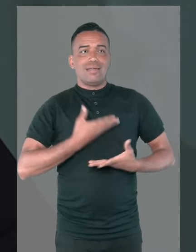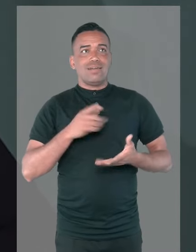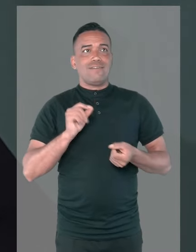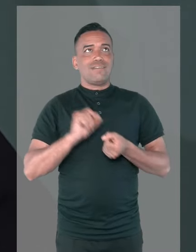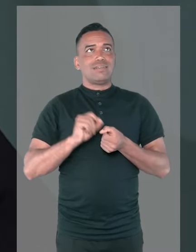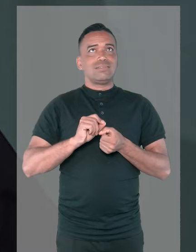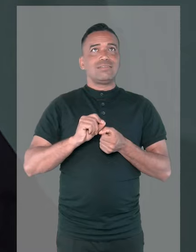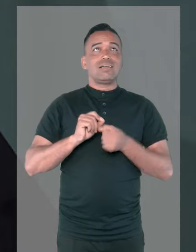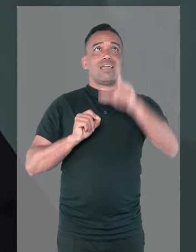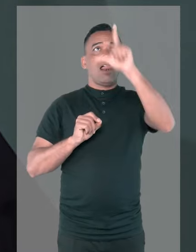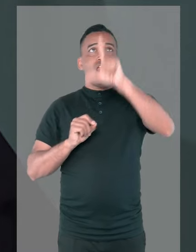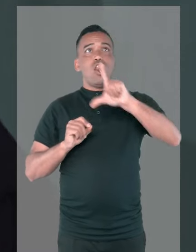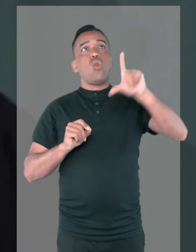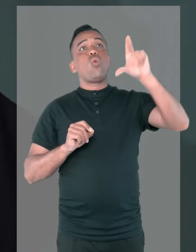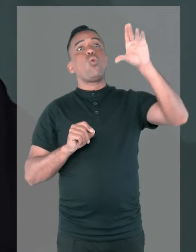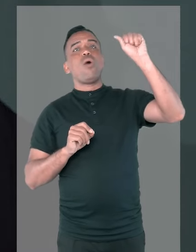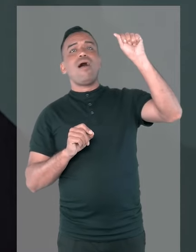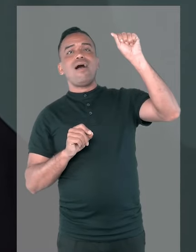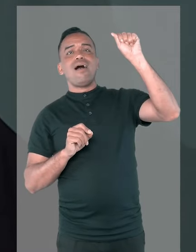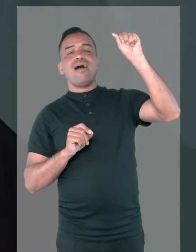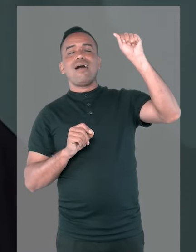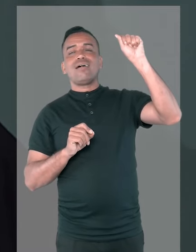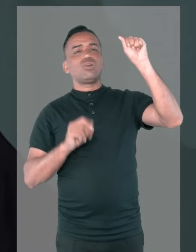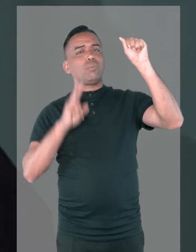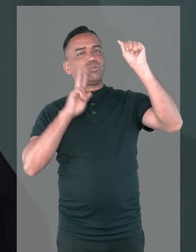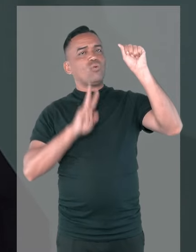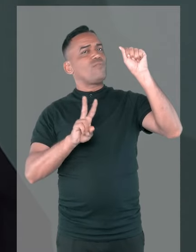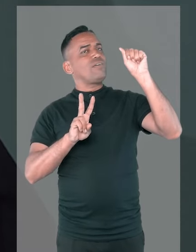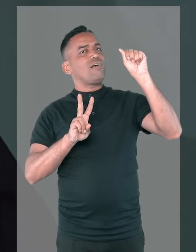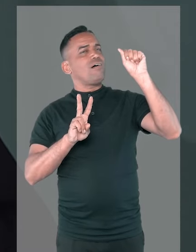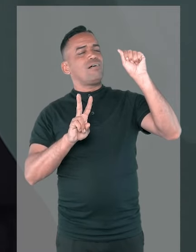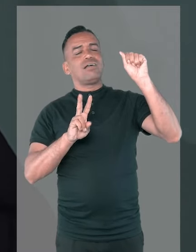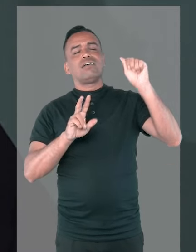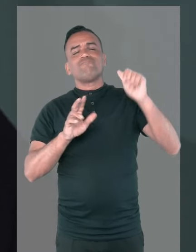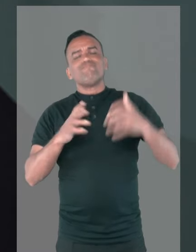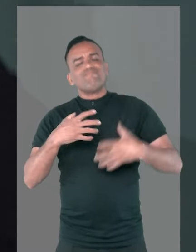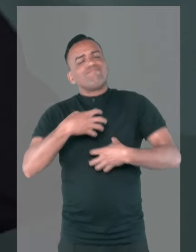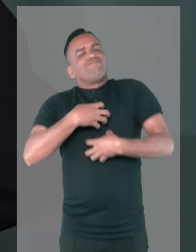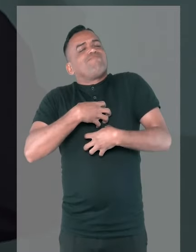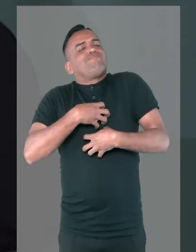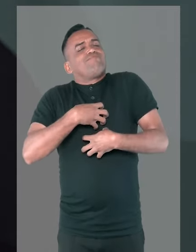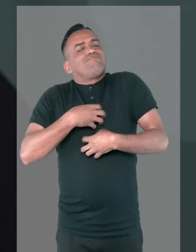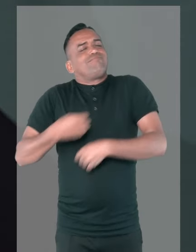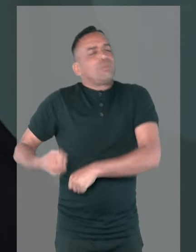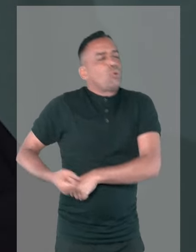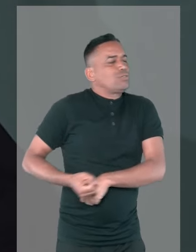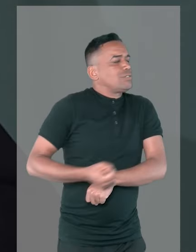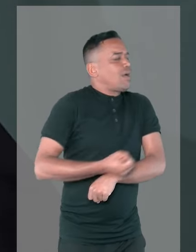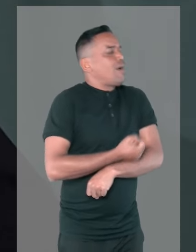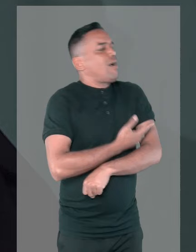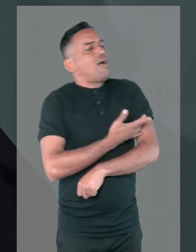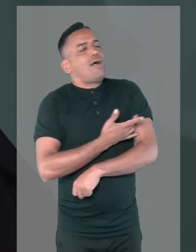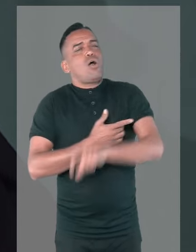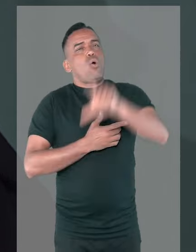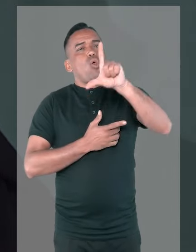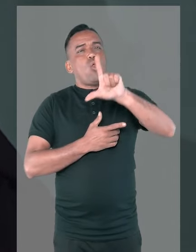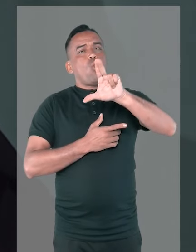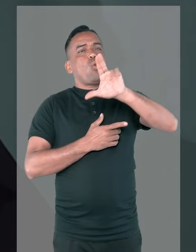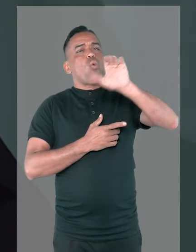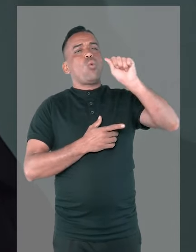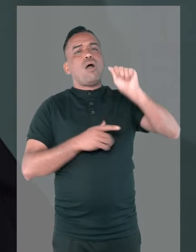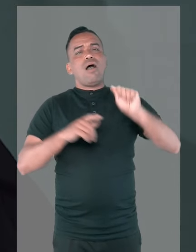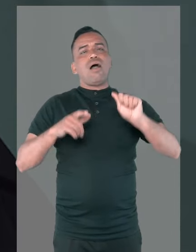lua, quem ouvia aquilo, entre os provençais, por exemplo, era tocado pelas emanações da lua. A palavra lua